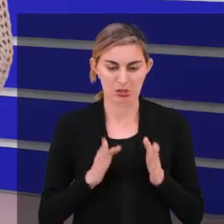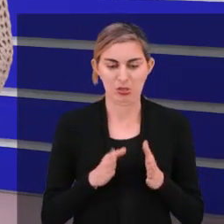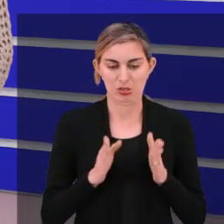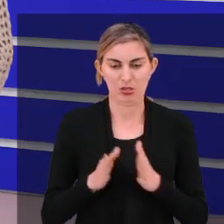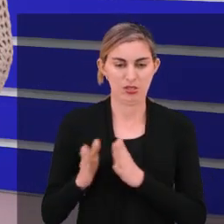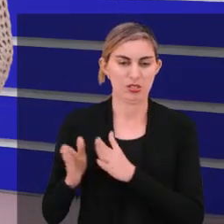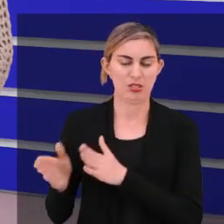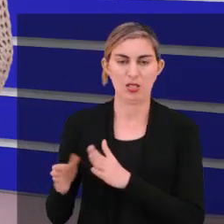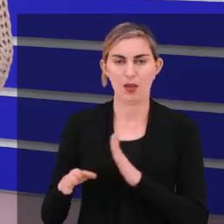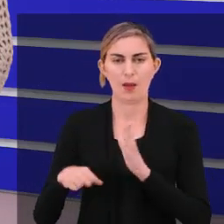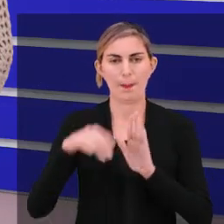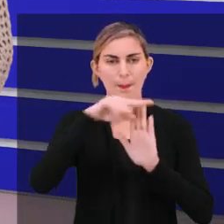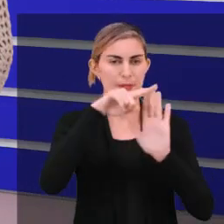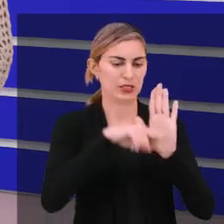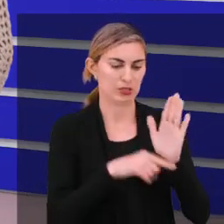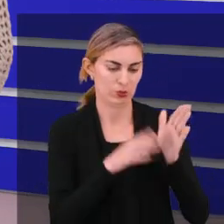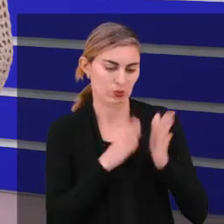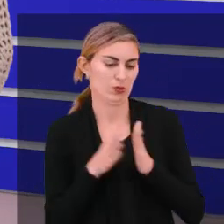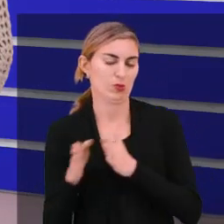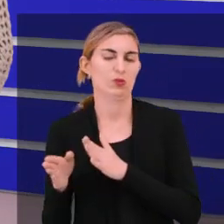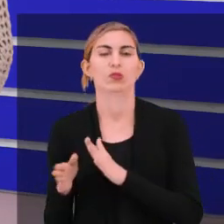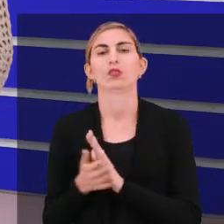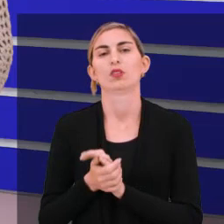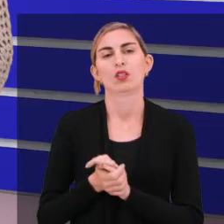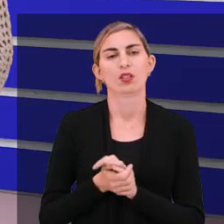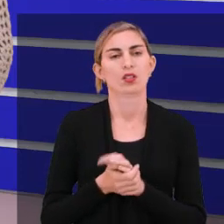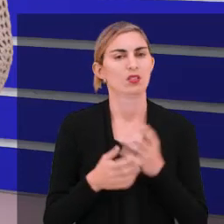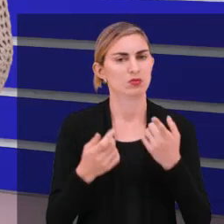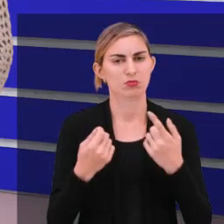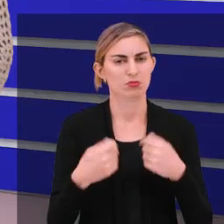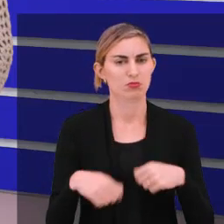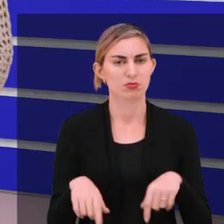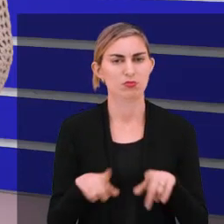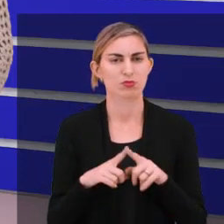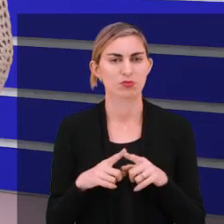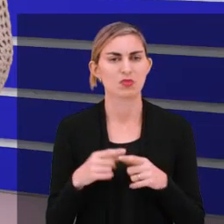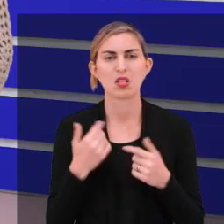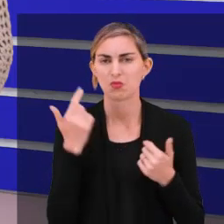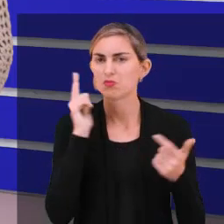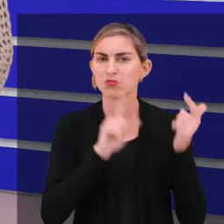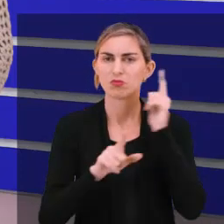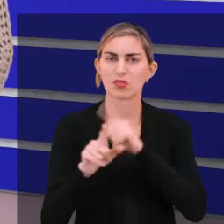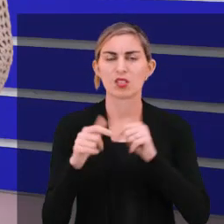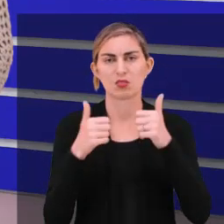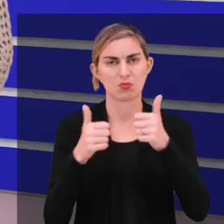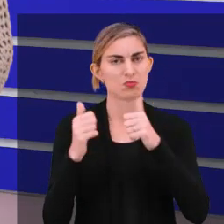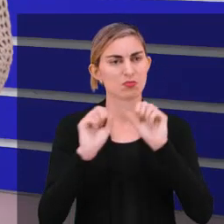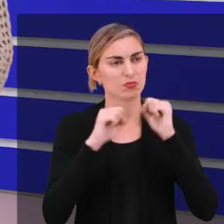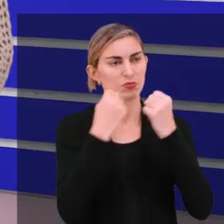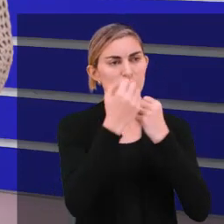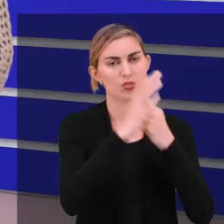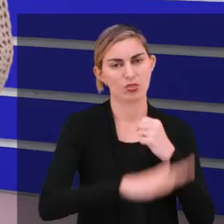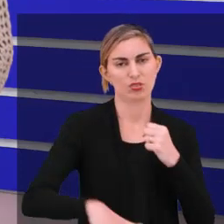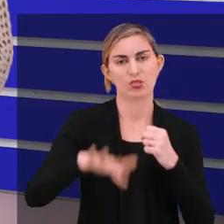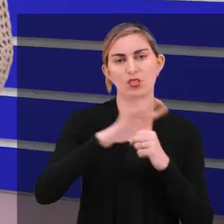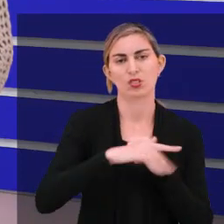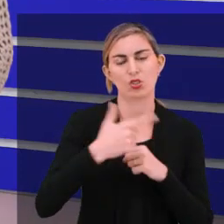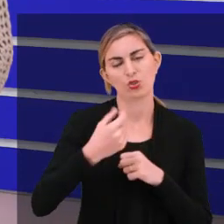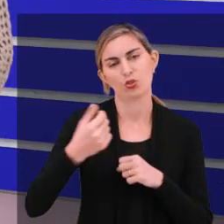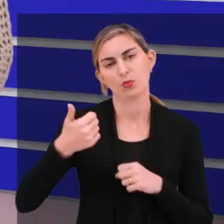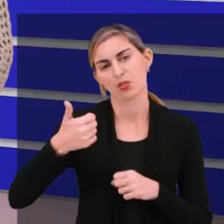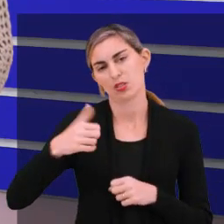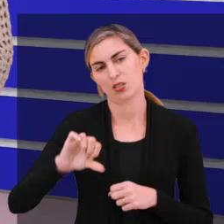se encaixando naquele padrão. Né? Exatamente. Isso é um ganho muito grande para a sociedade, sabe? Estamos